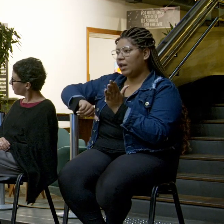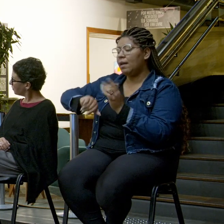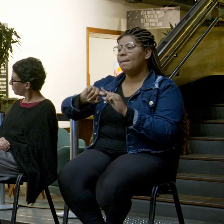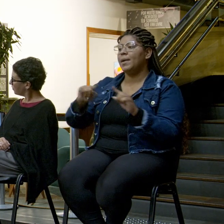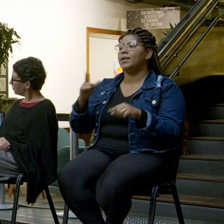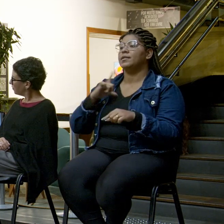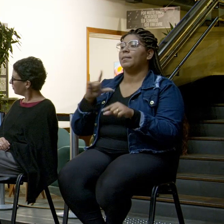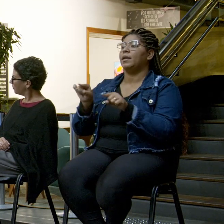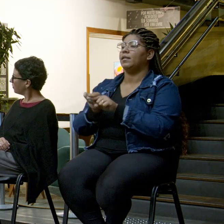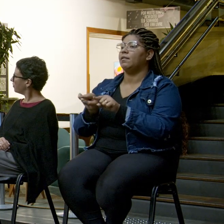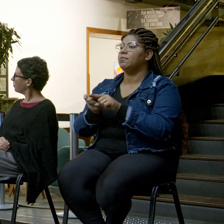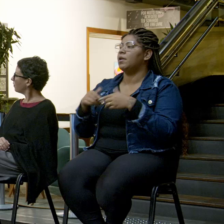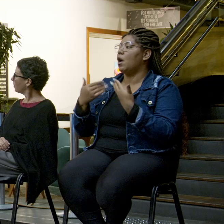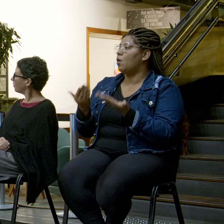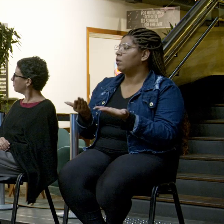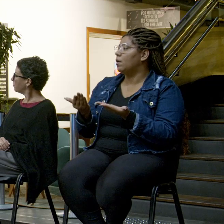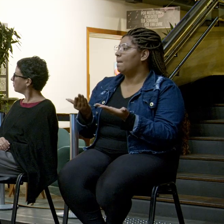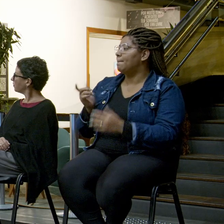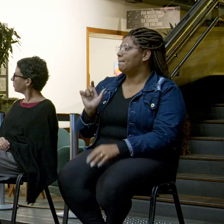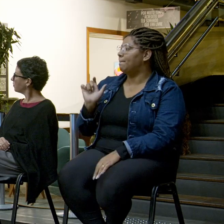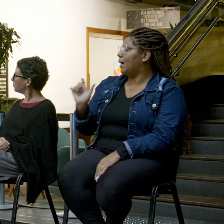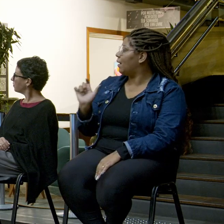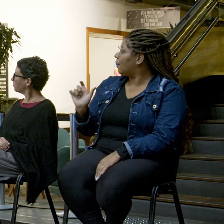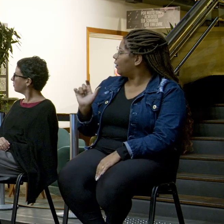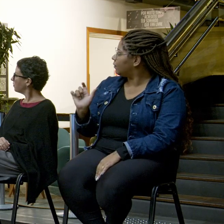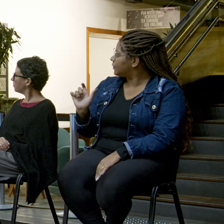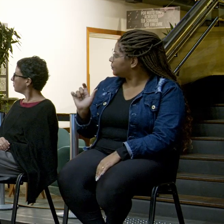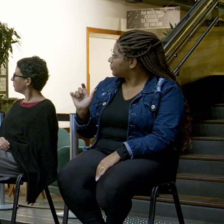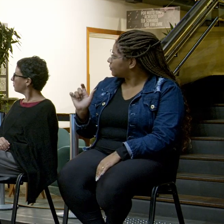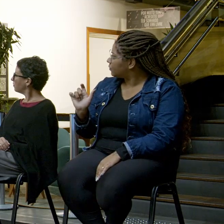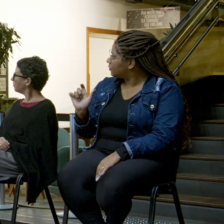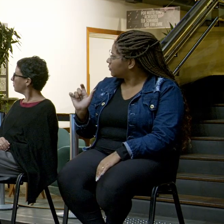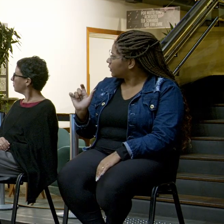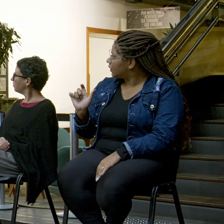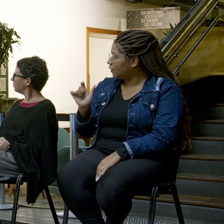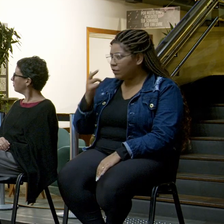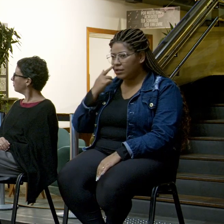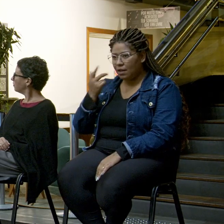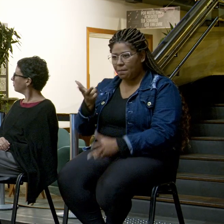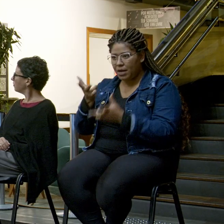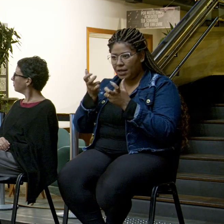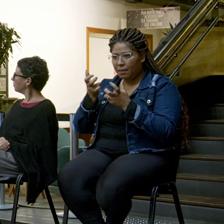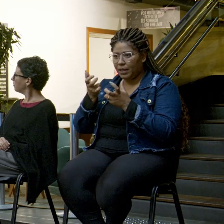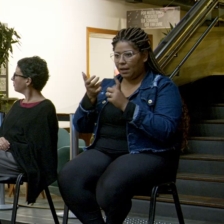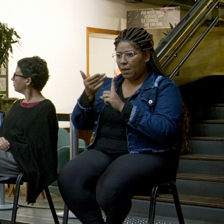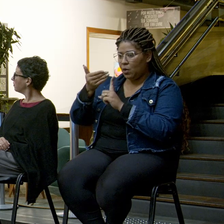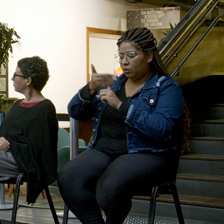essa questão de palavras que são escondidas, né?